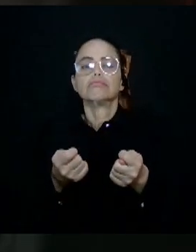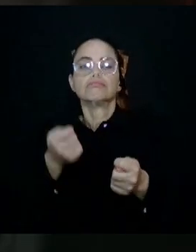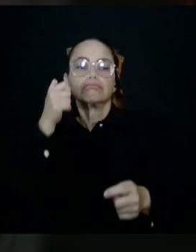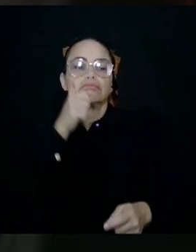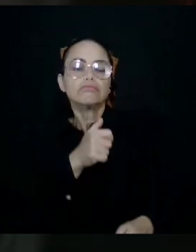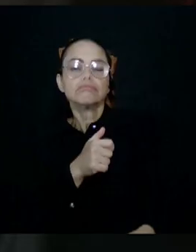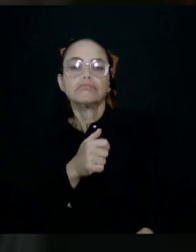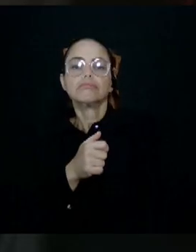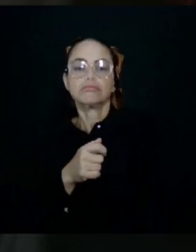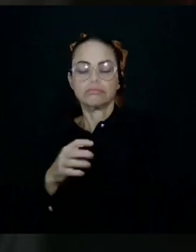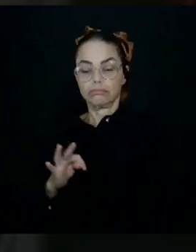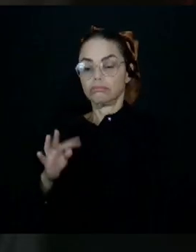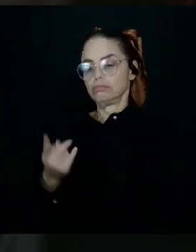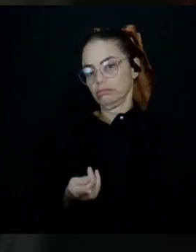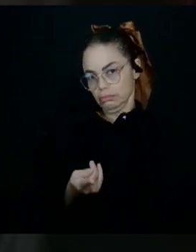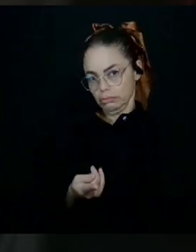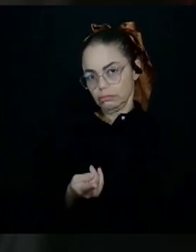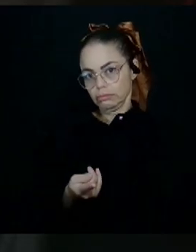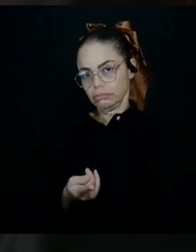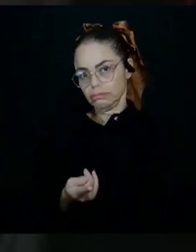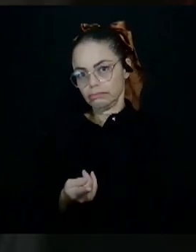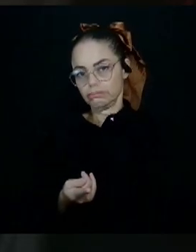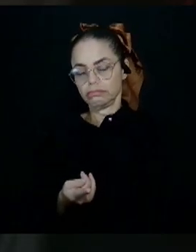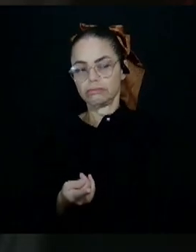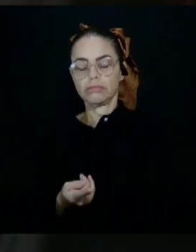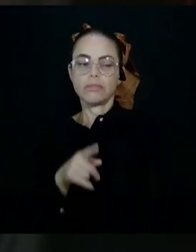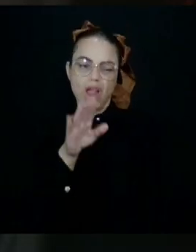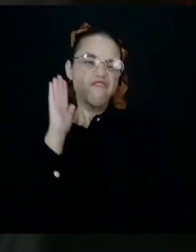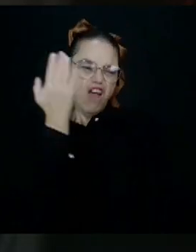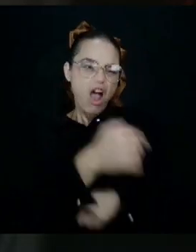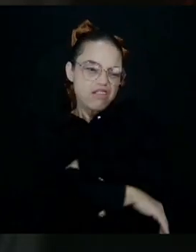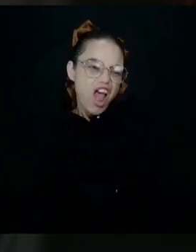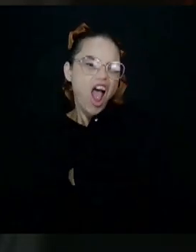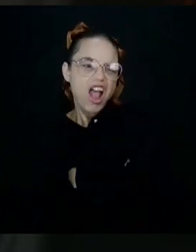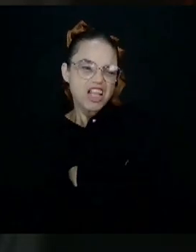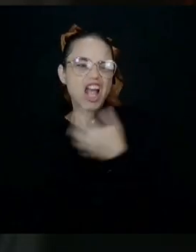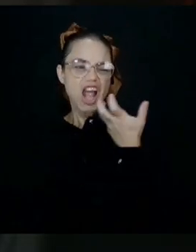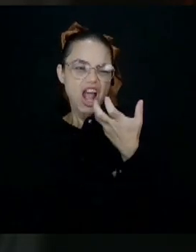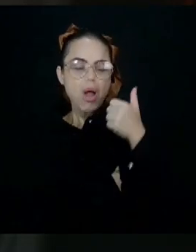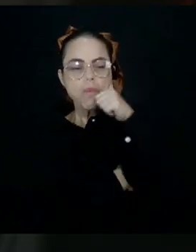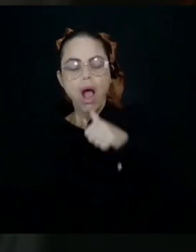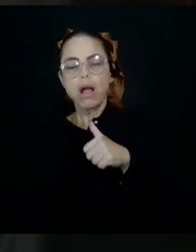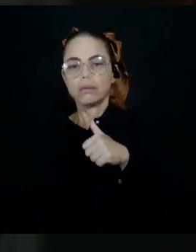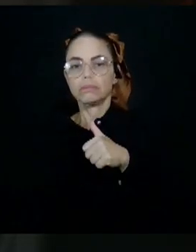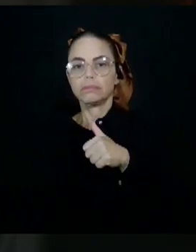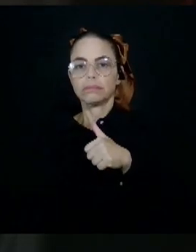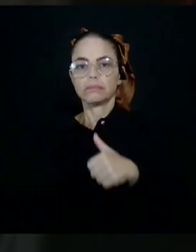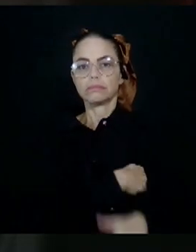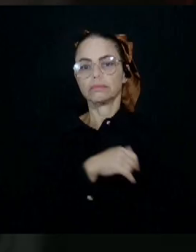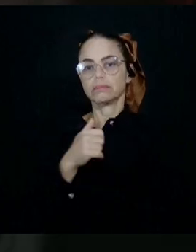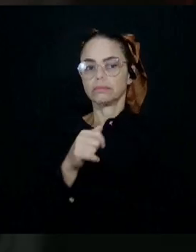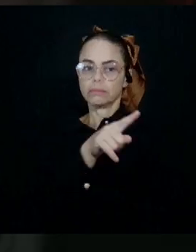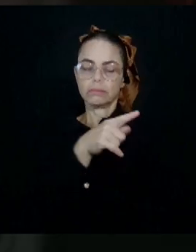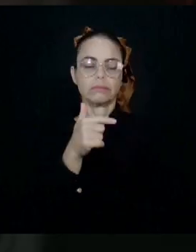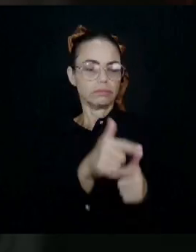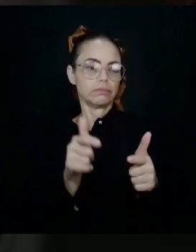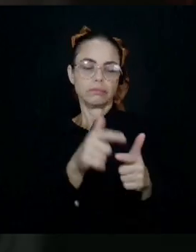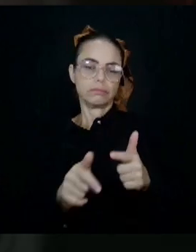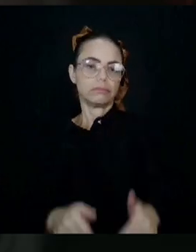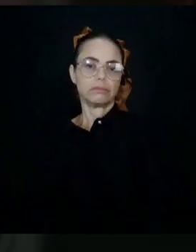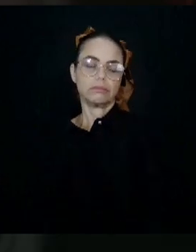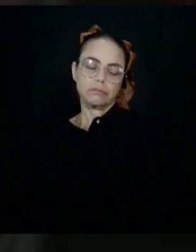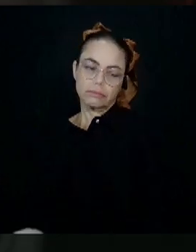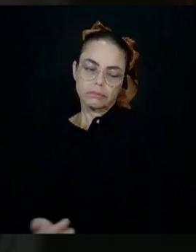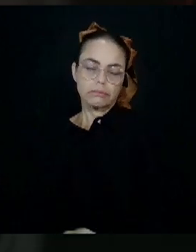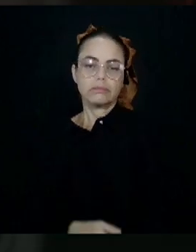exemplo, como a impostora, né? Tá querendo ser o quê? Ou uma mulher assexual, como ela tem algum problema, né? O